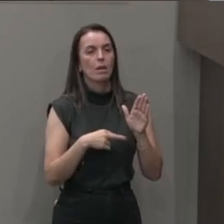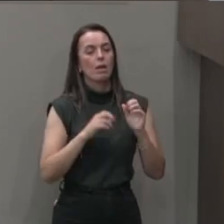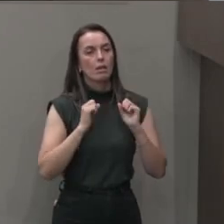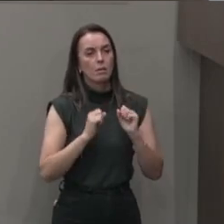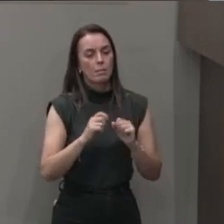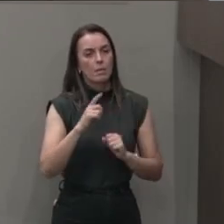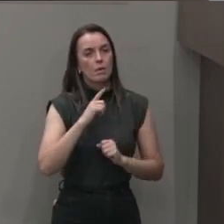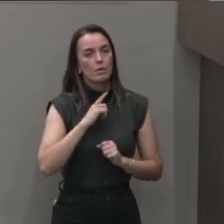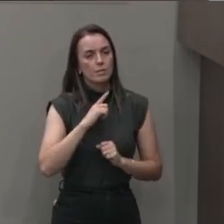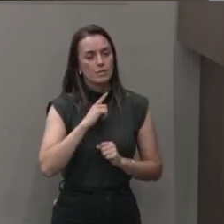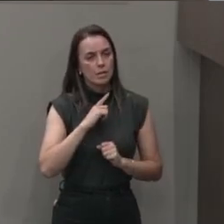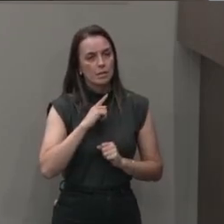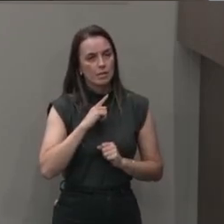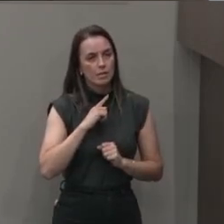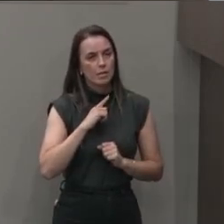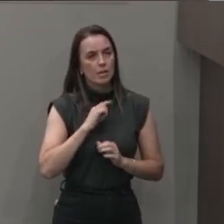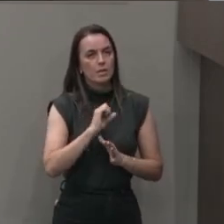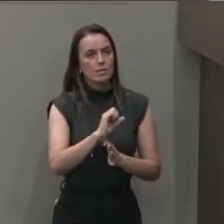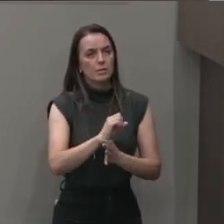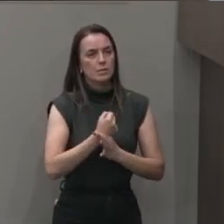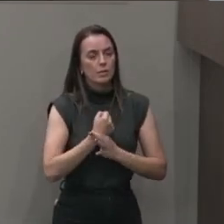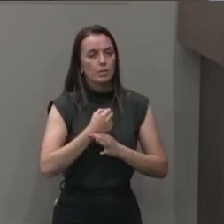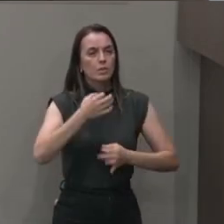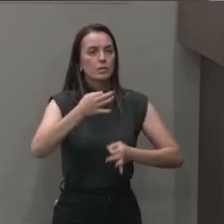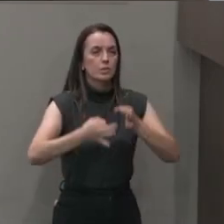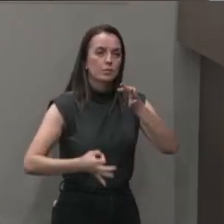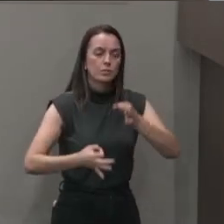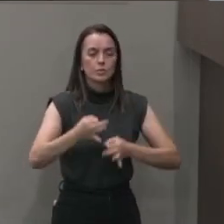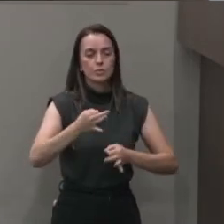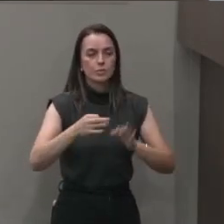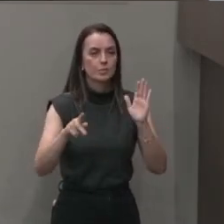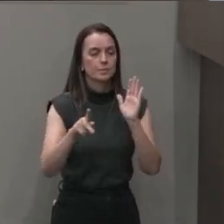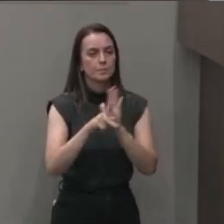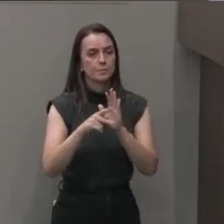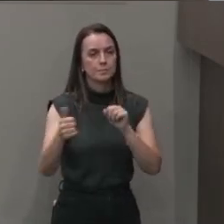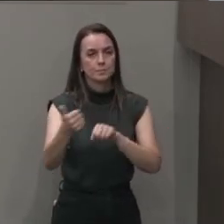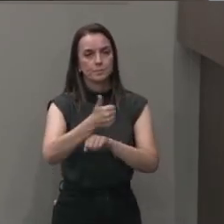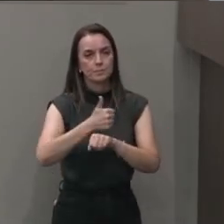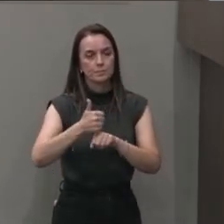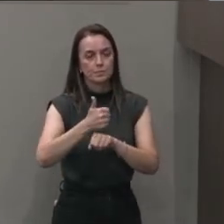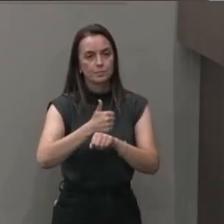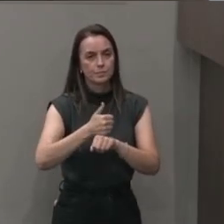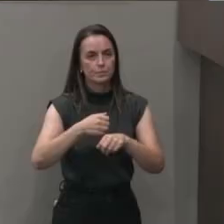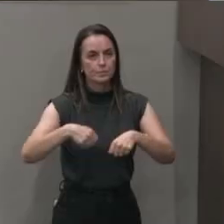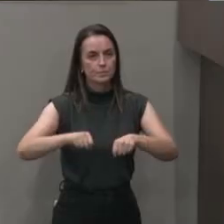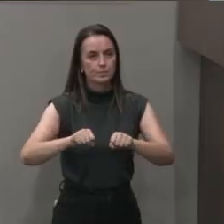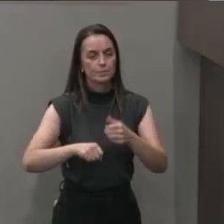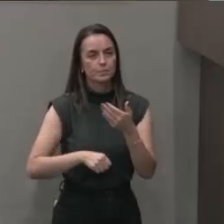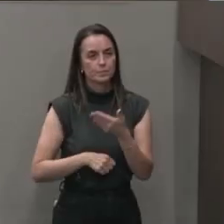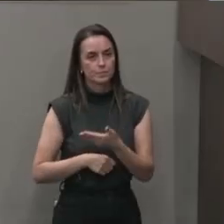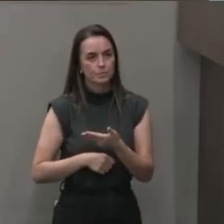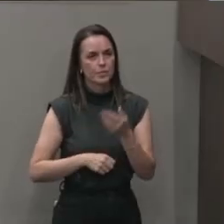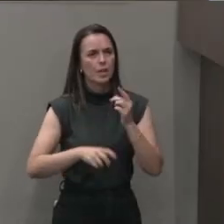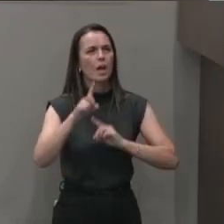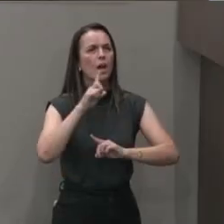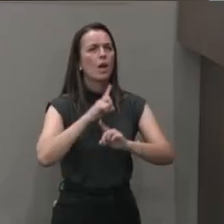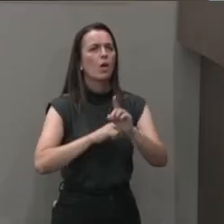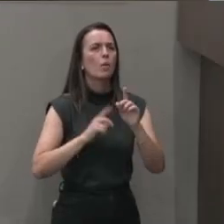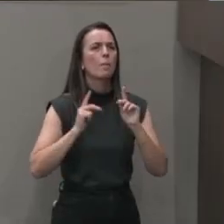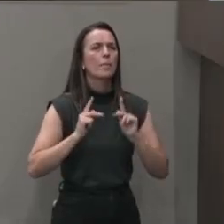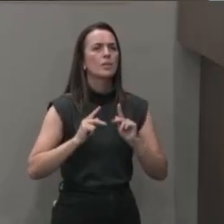ter as questões de segurança jurídica para esses trabalhadores. Algumas pessoas estavam me perguntando da onde que era o vídeo